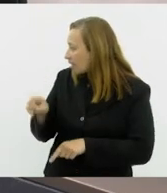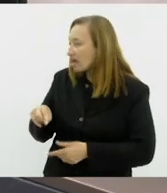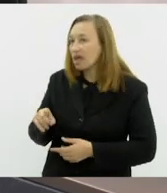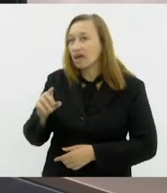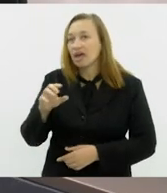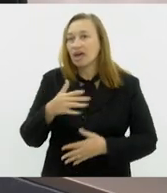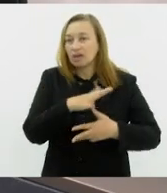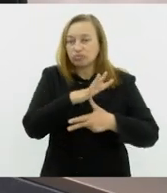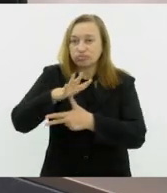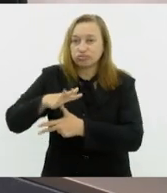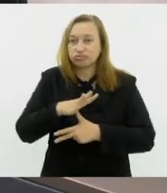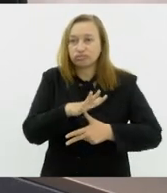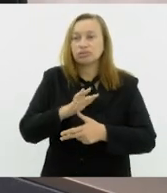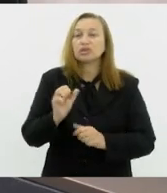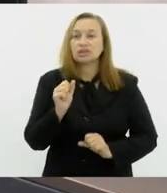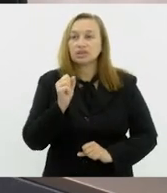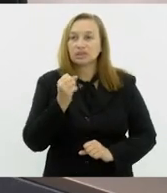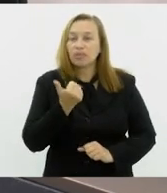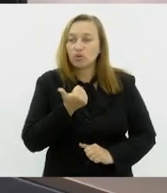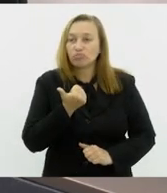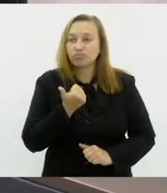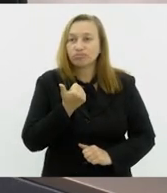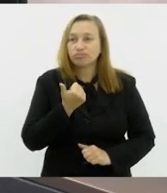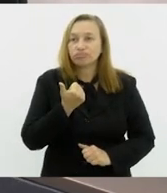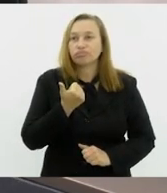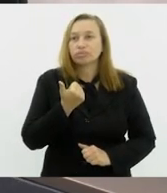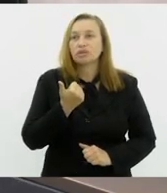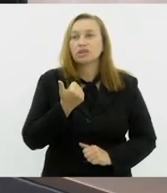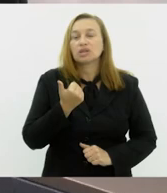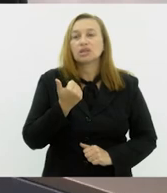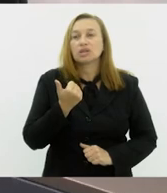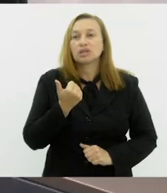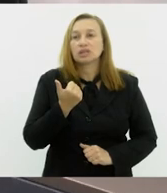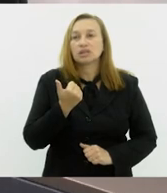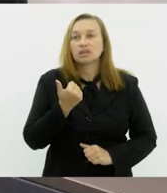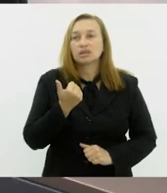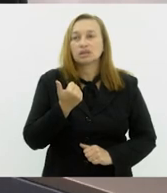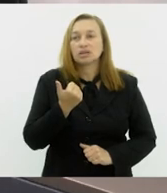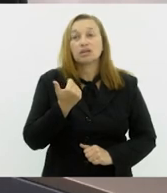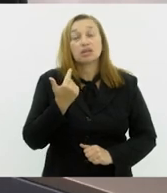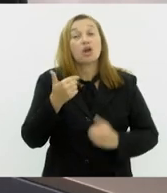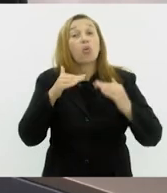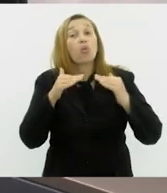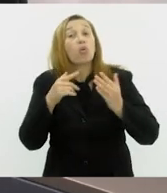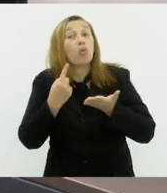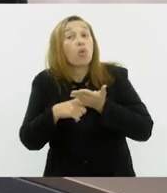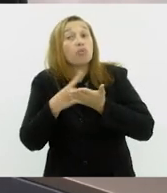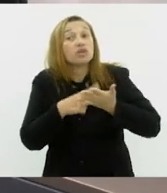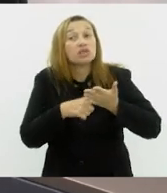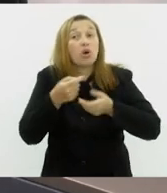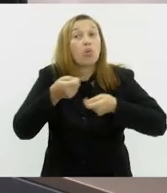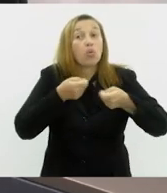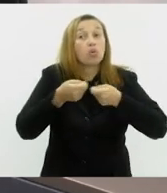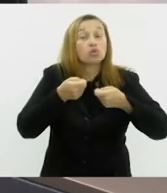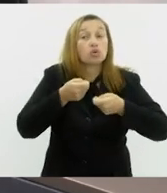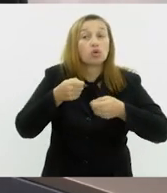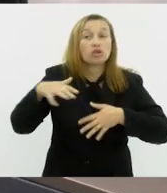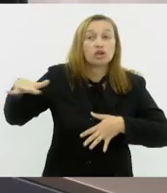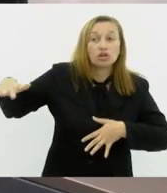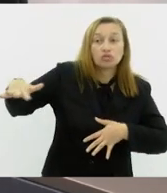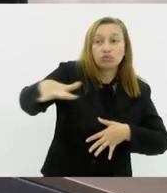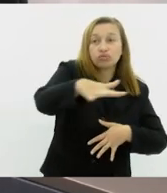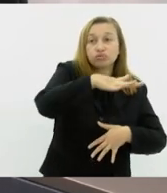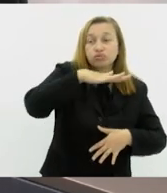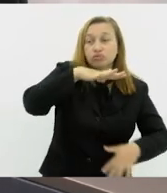Helipontos. Tá bom. Mas helipontos não, mas a gente tem que combinar o controle de por cima e o controle por